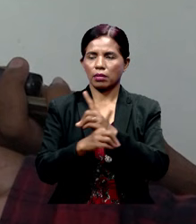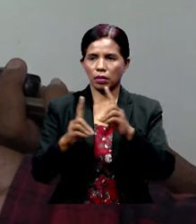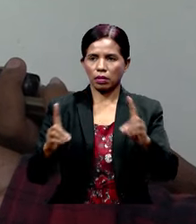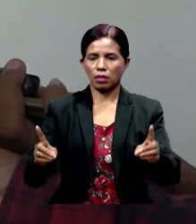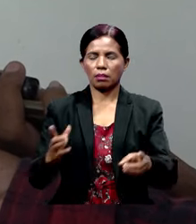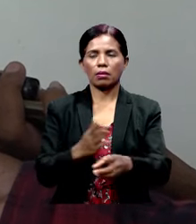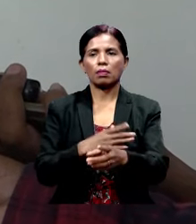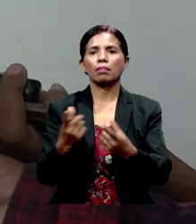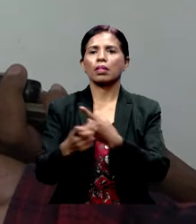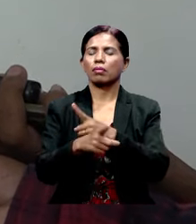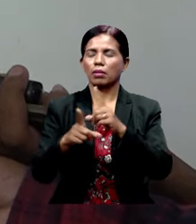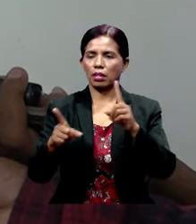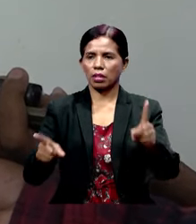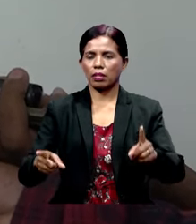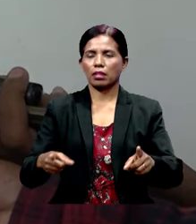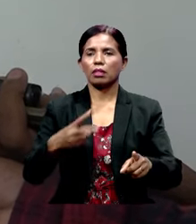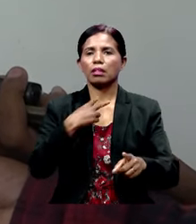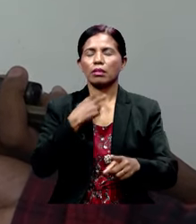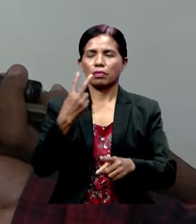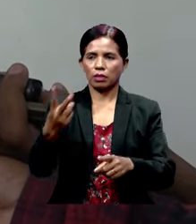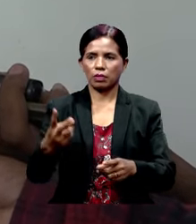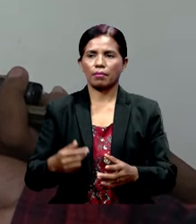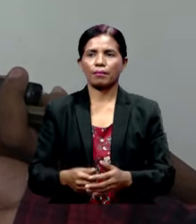liberdade de expressão. Também se ita la promove